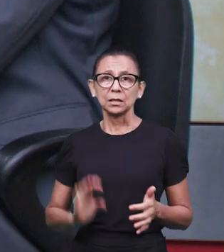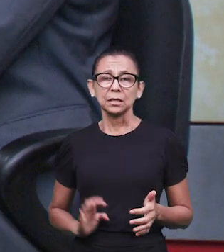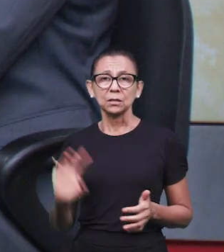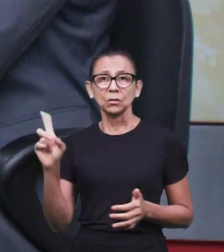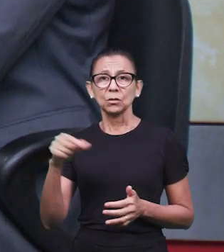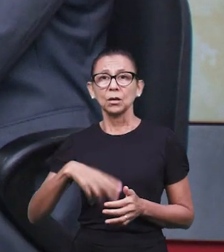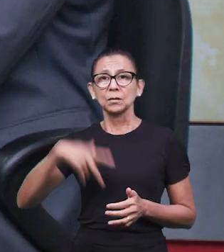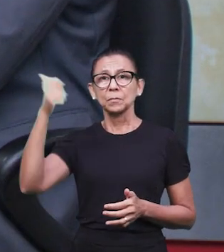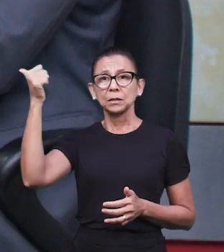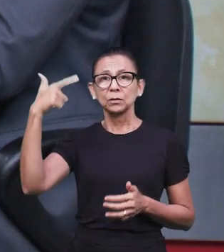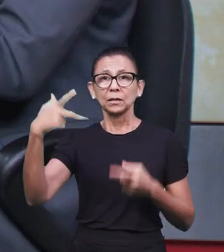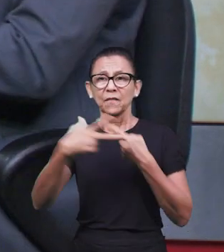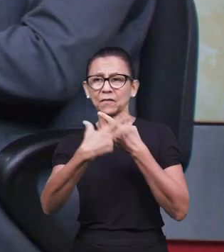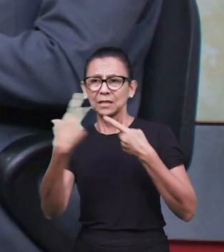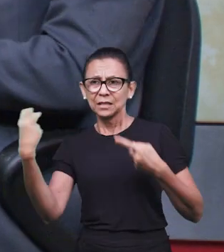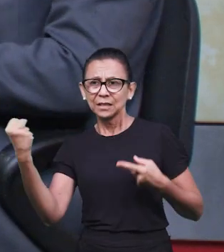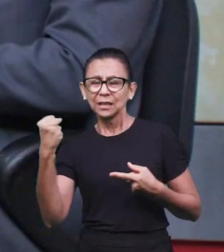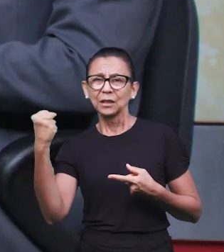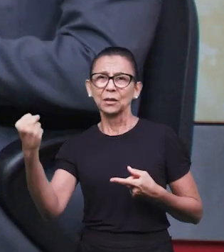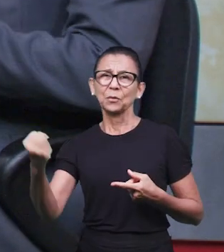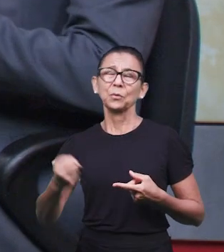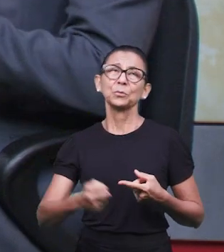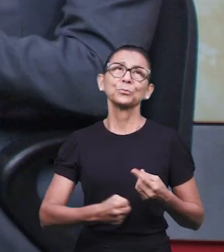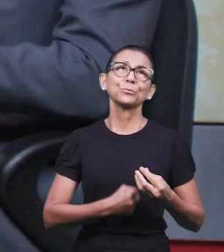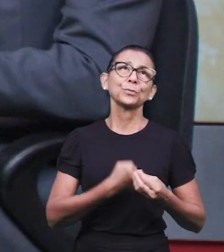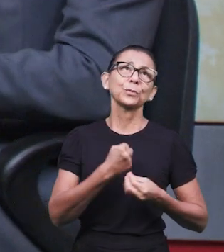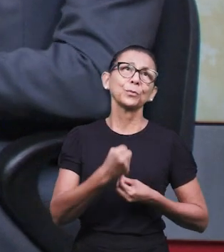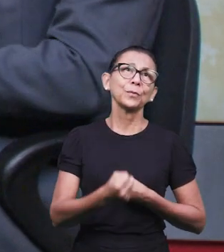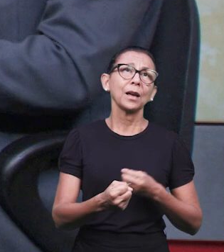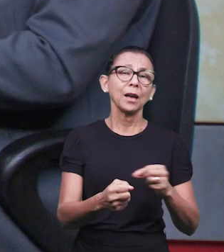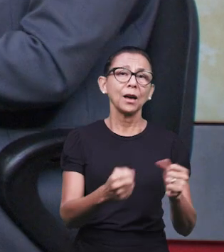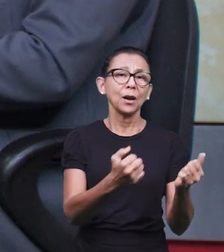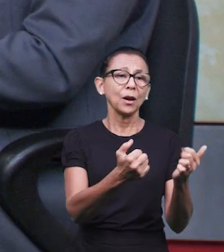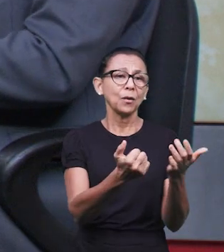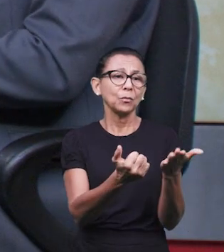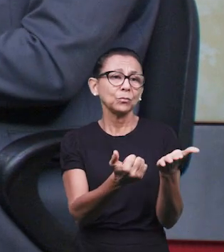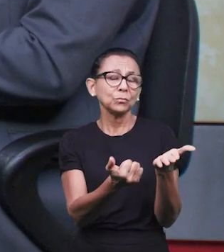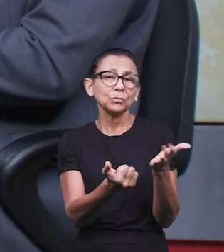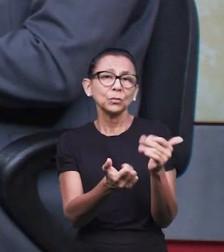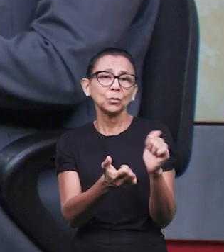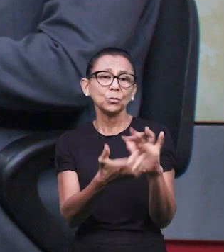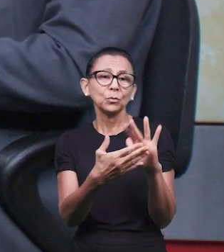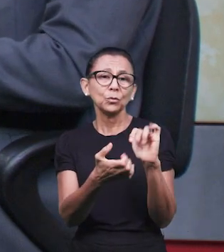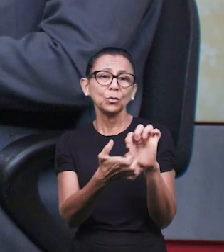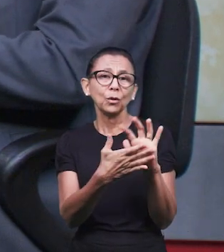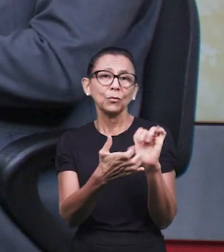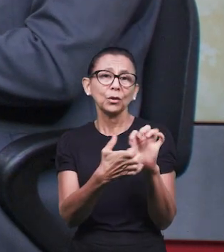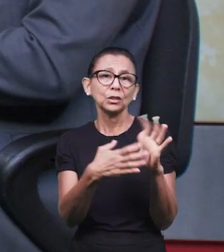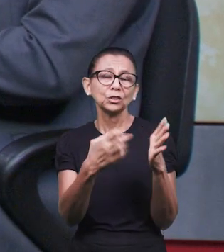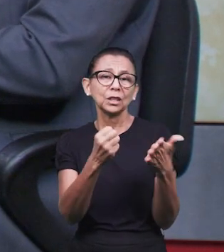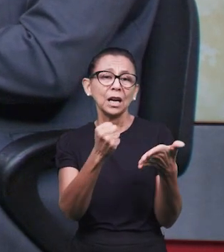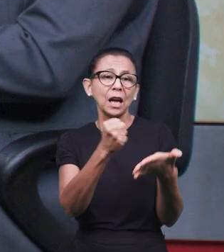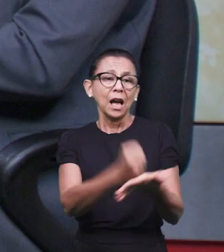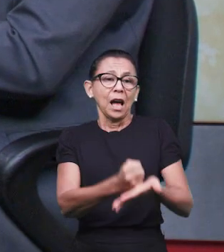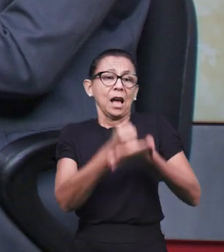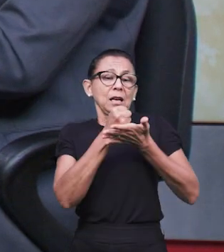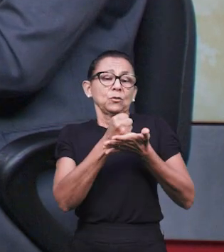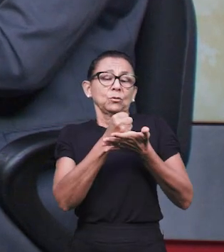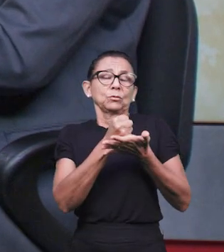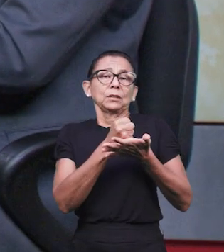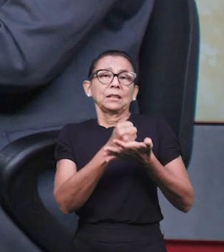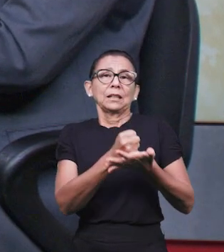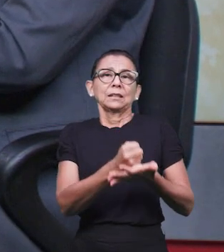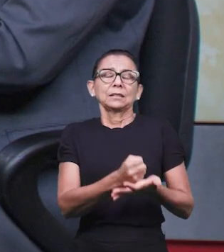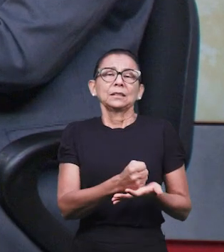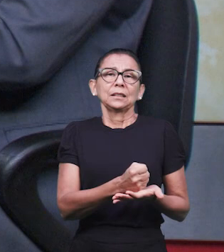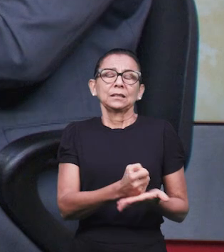bíblico. Né? Você já percebeu isso? Uhum. Muito de uma autoajuda. E isso faz um pouco do foco, porque o centro